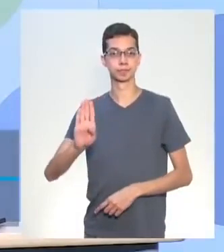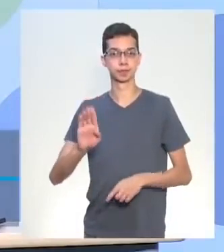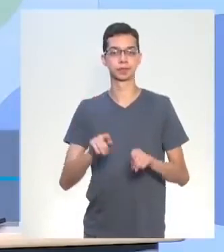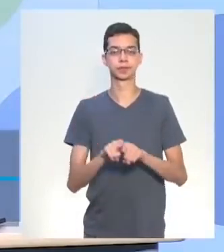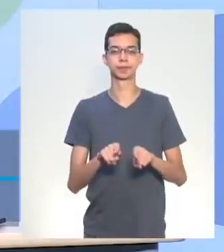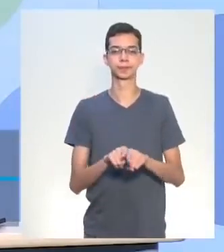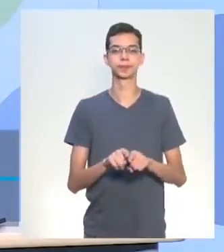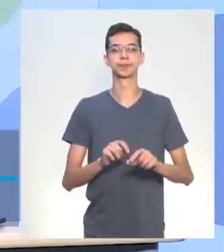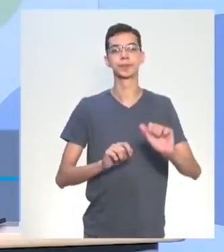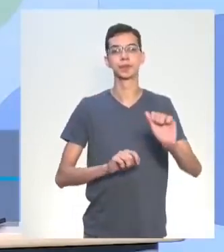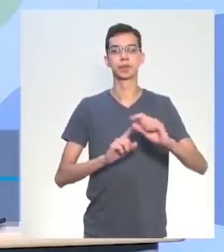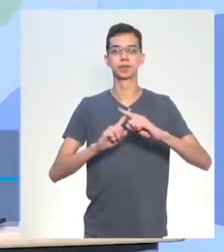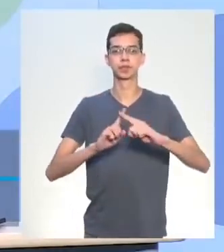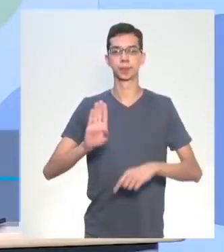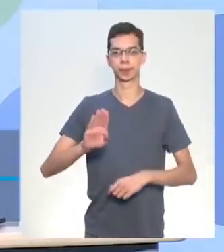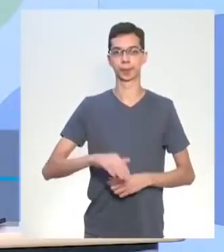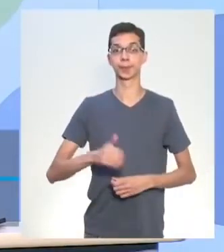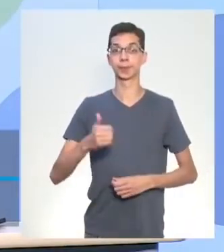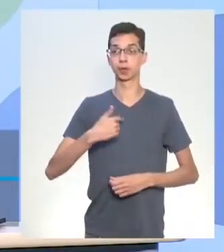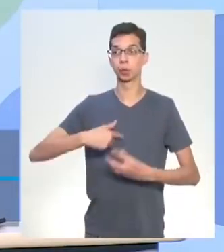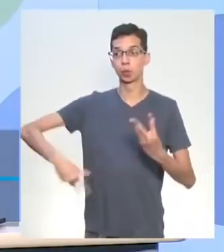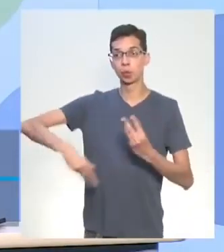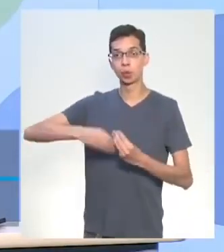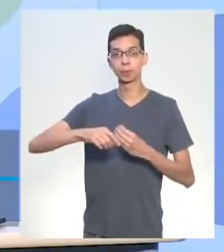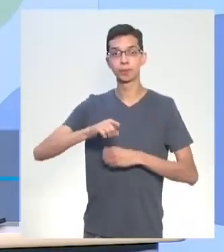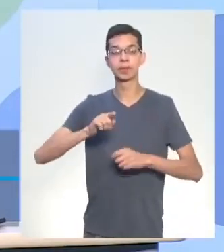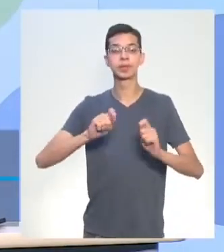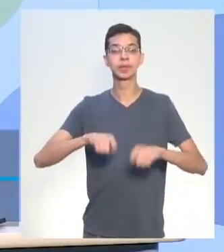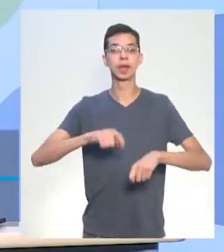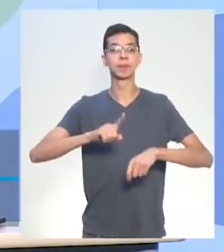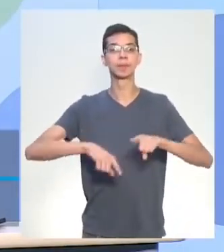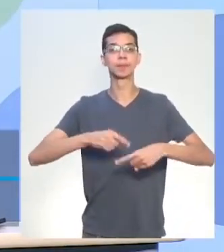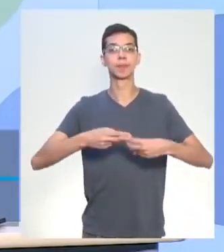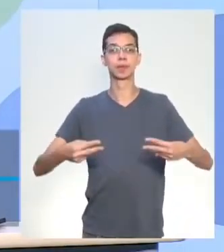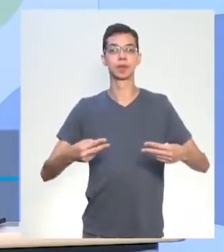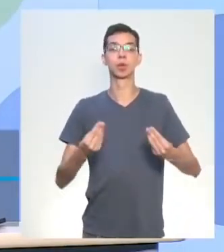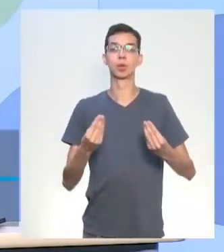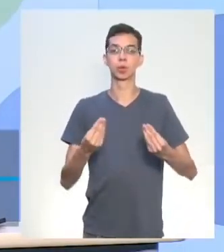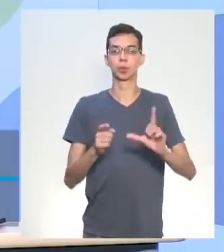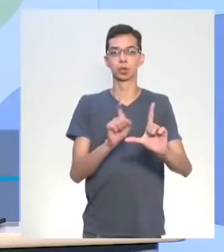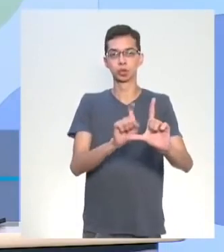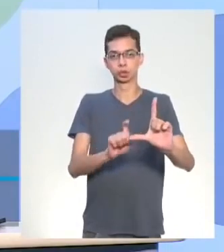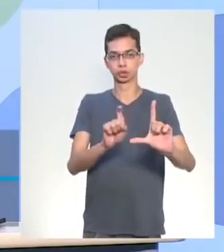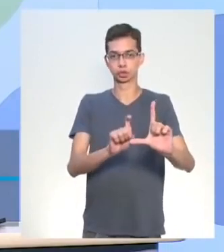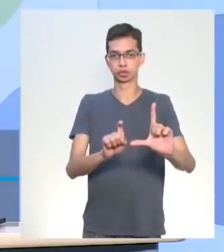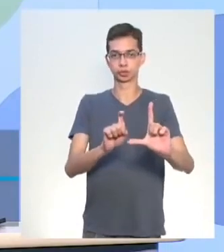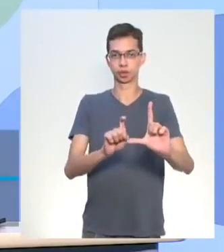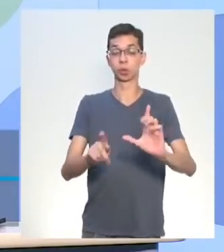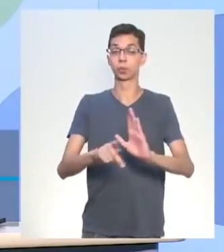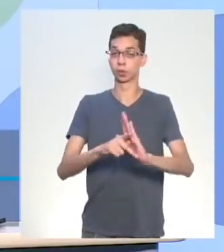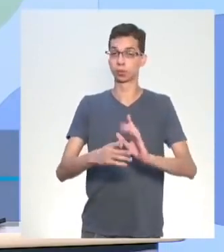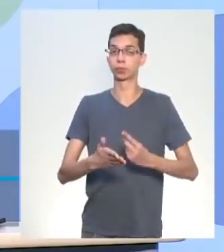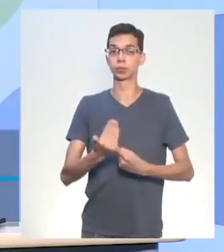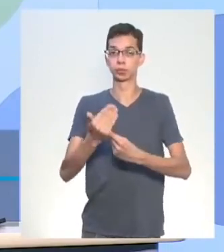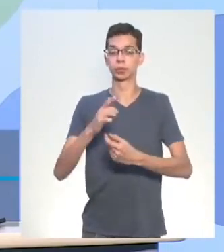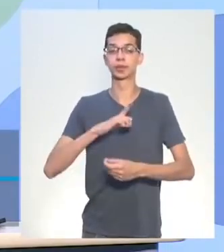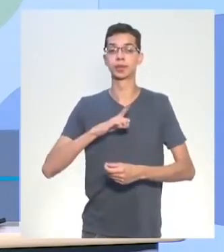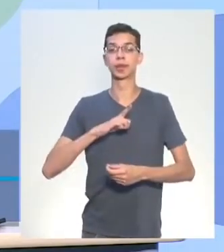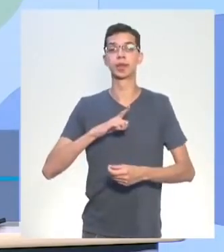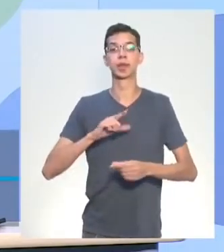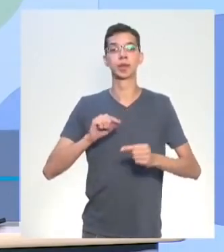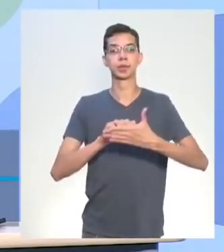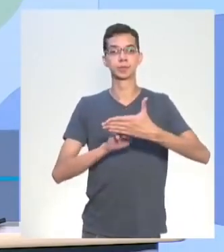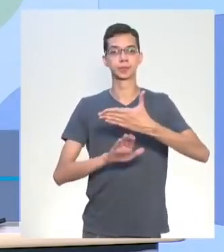tá? Você pode acessar o material através da versão digital lá do Currículo Paulista, tá? Tá lá na aba Materiais